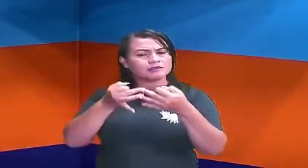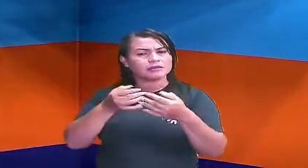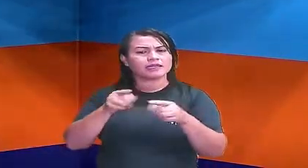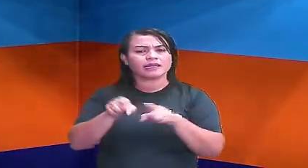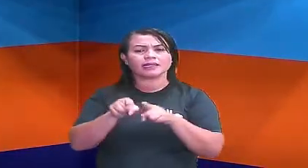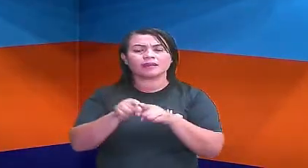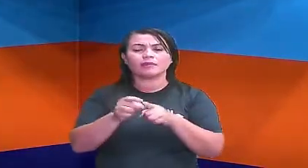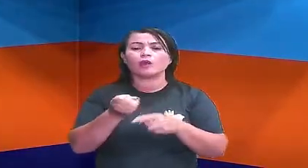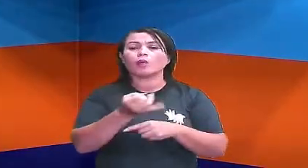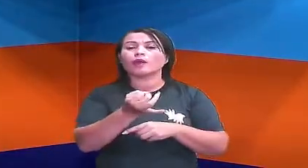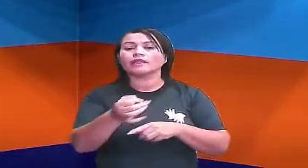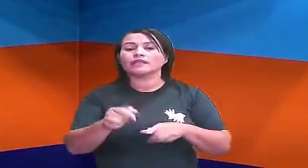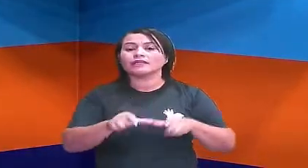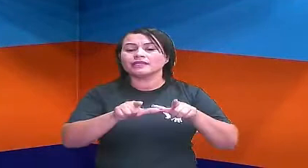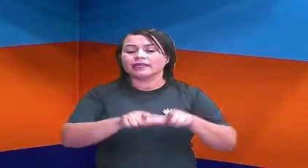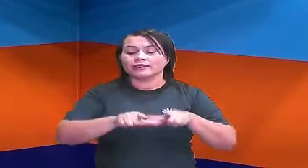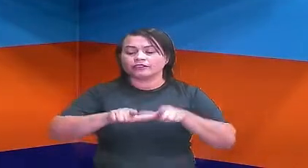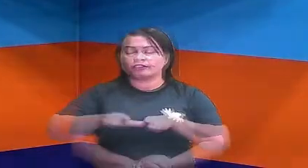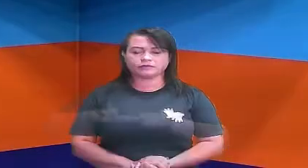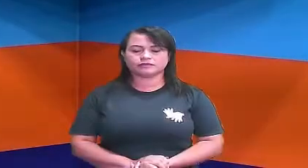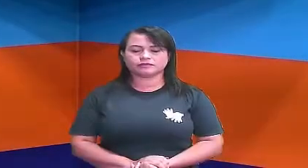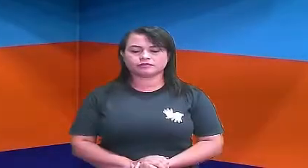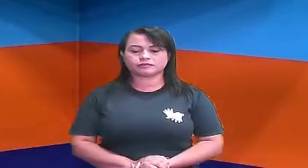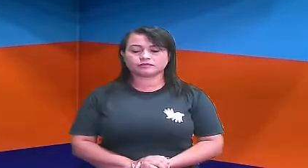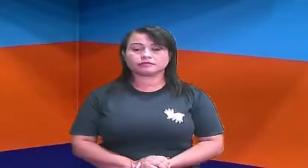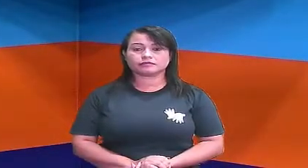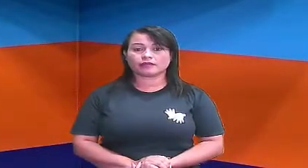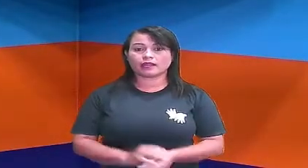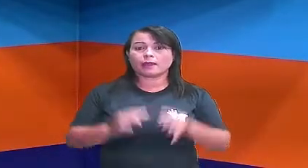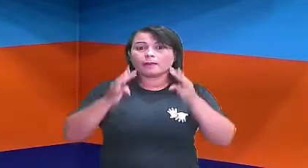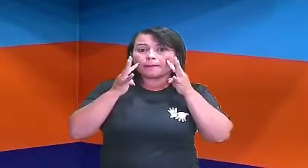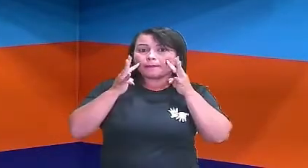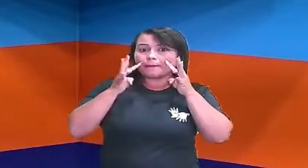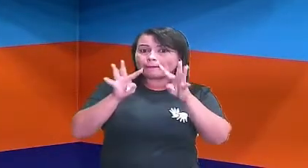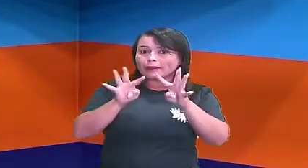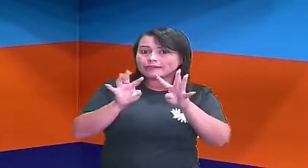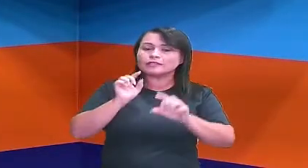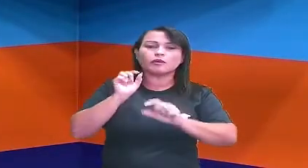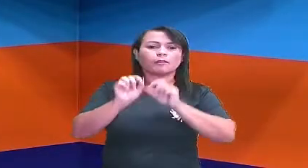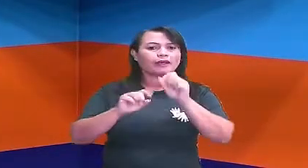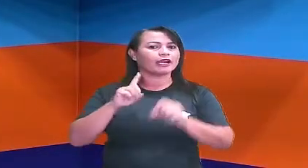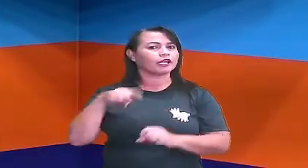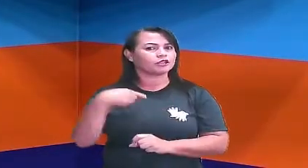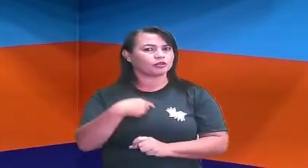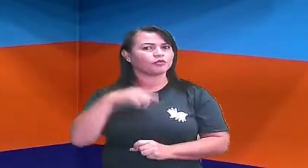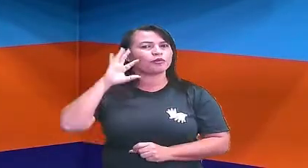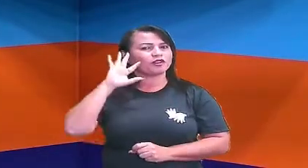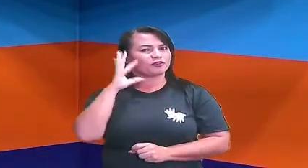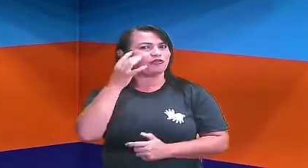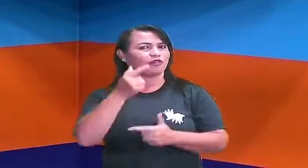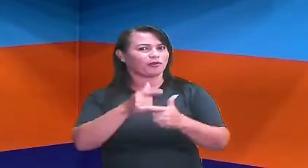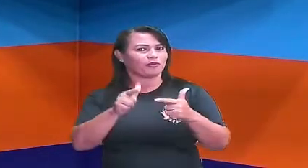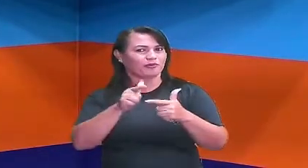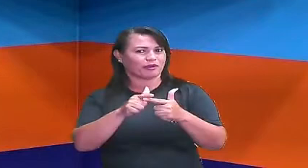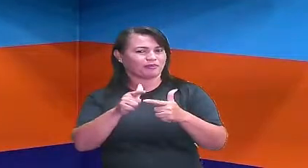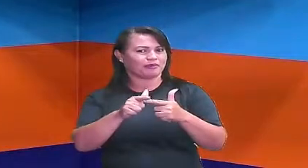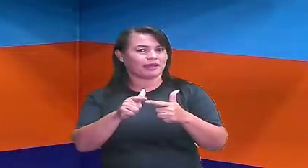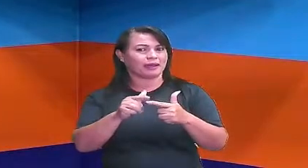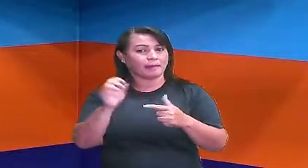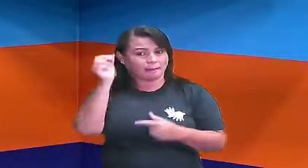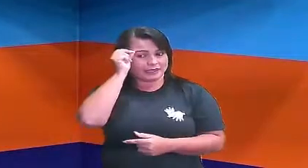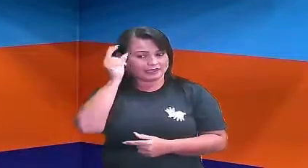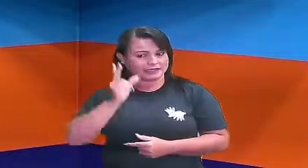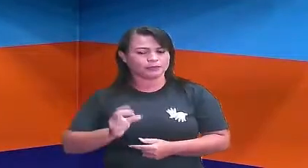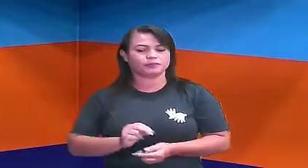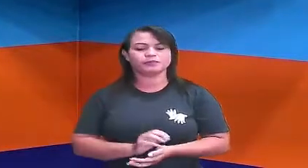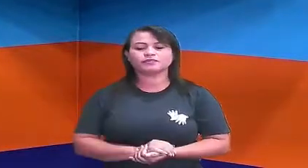quantidade de fichas da cartolina. Então, presta bem atenção para que a gente possa resolver esse problema. Se liga